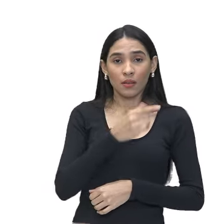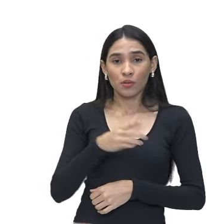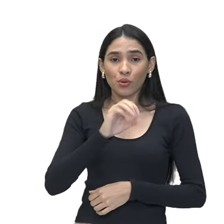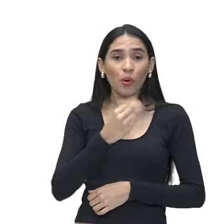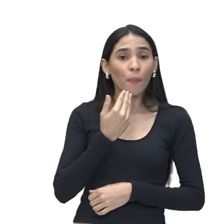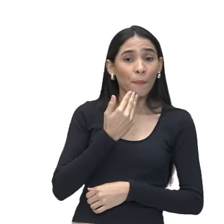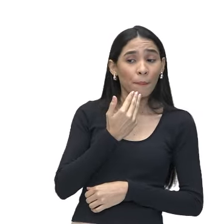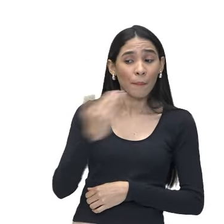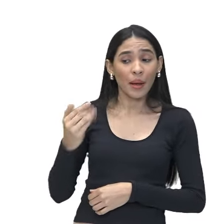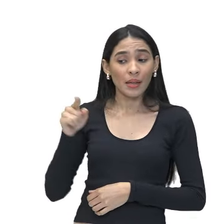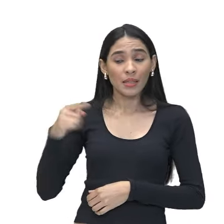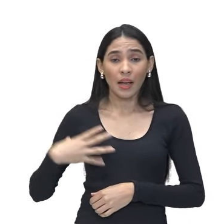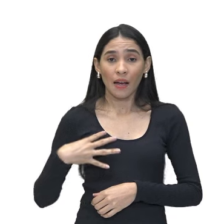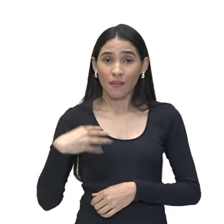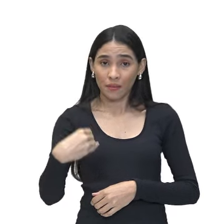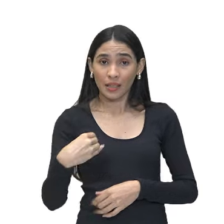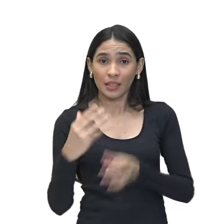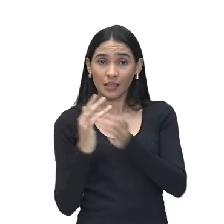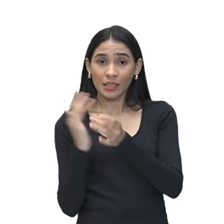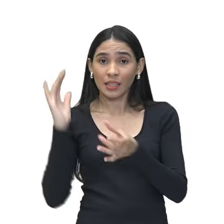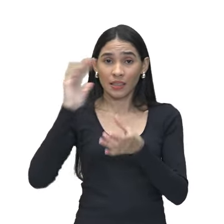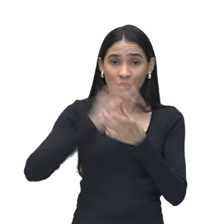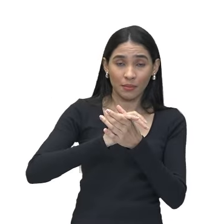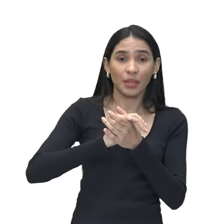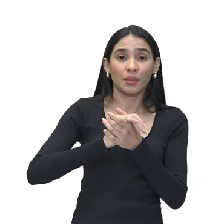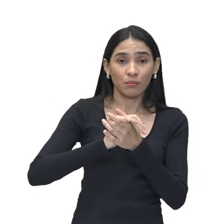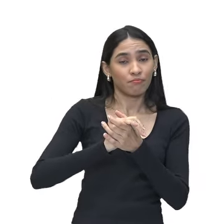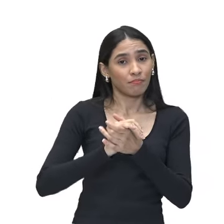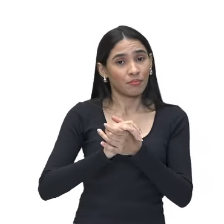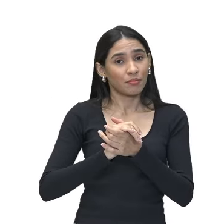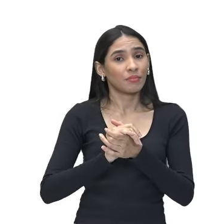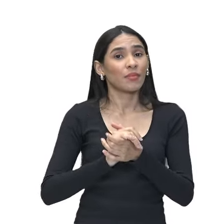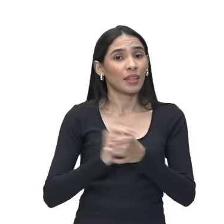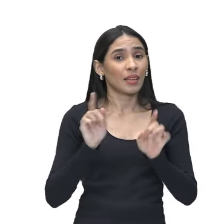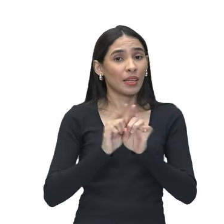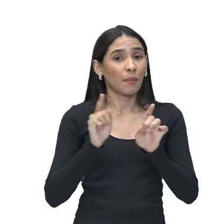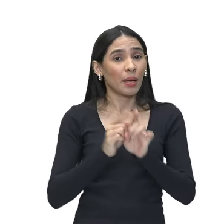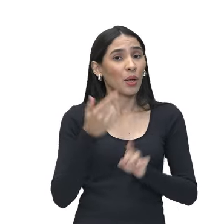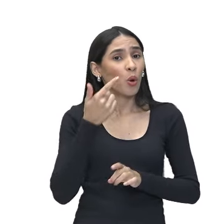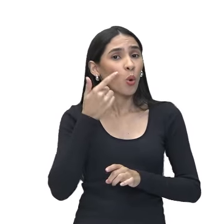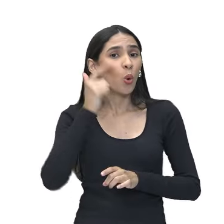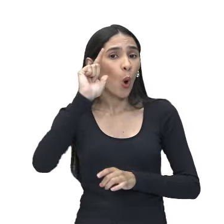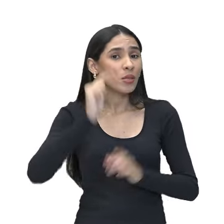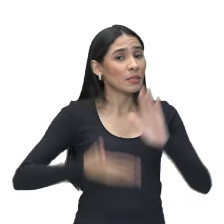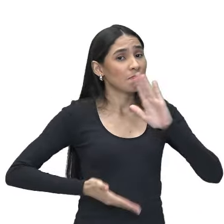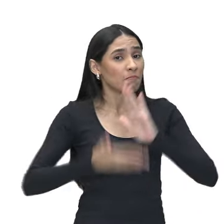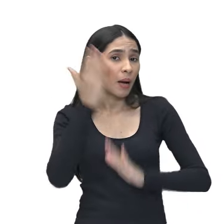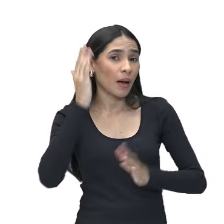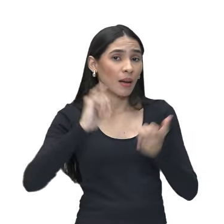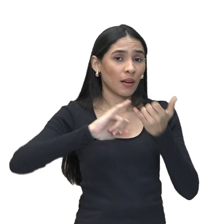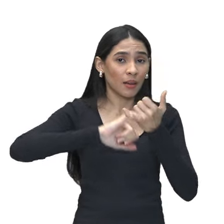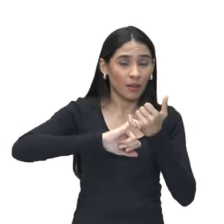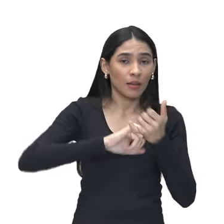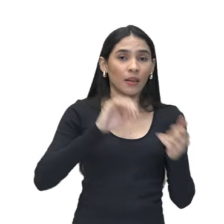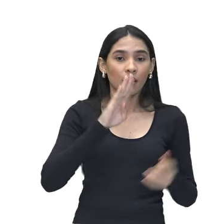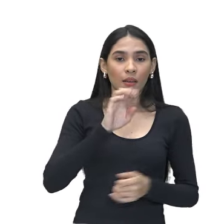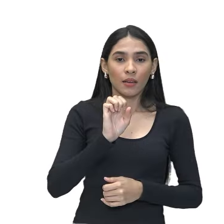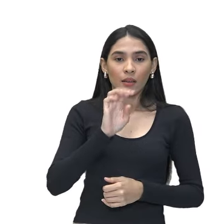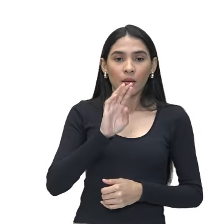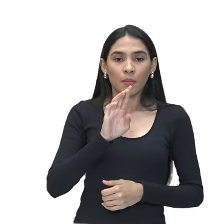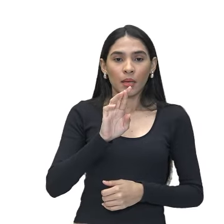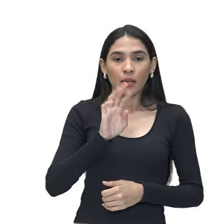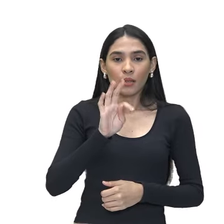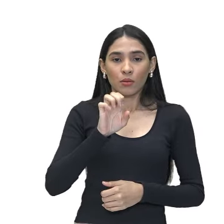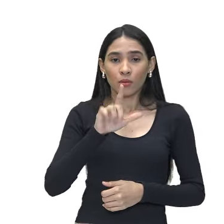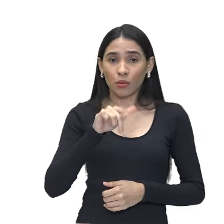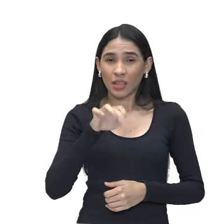a filha de Miranda em casamento e, para se livrar da amante Bertoleza, que poderia atrapalhar seus